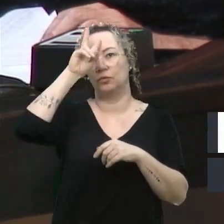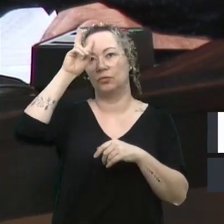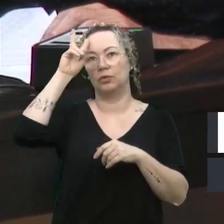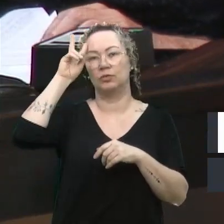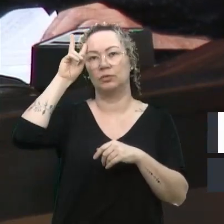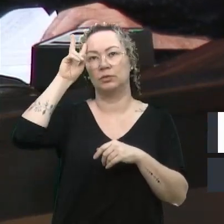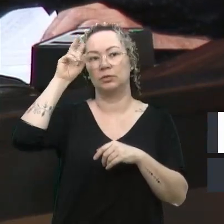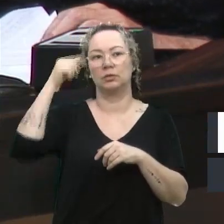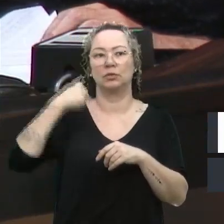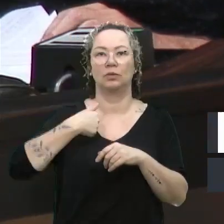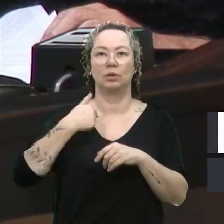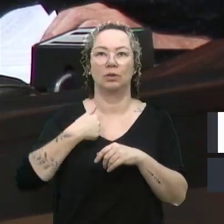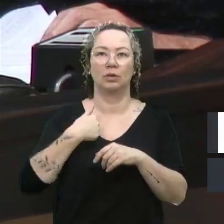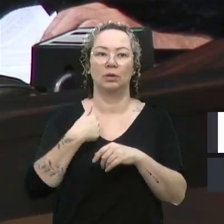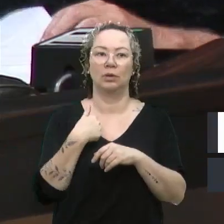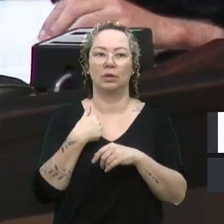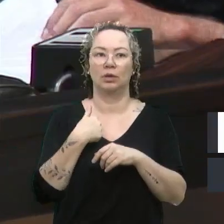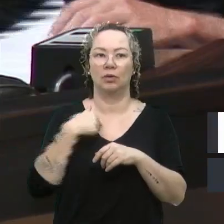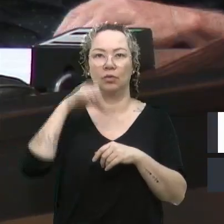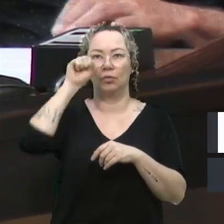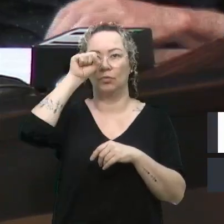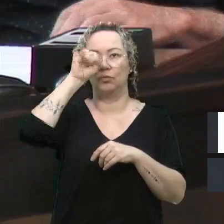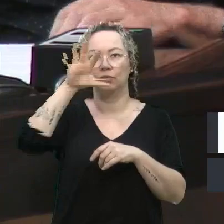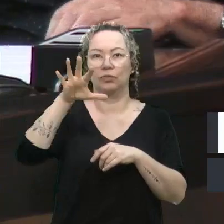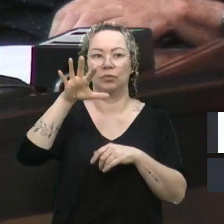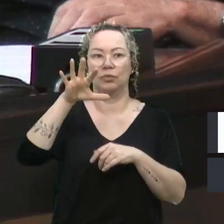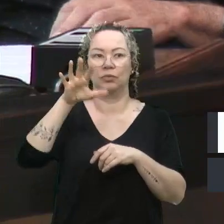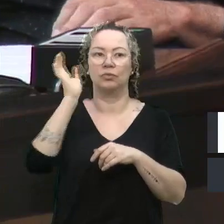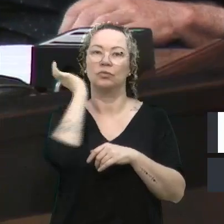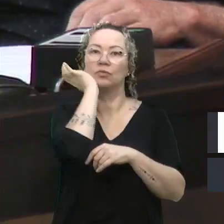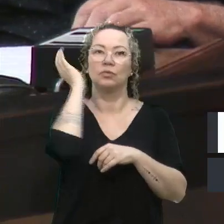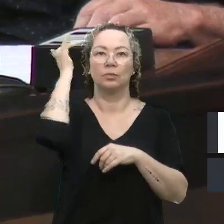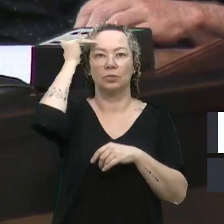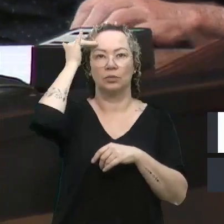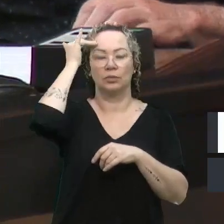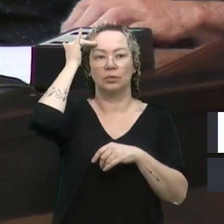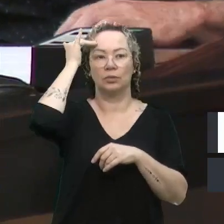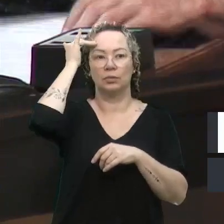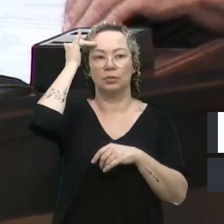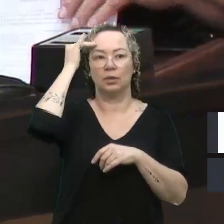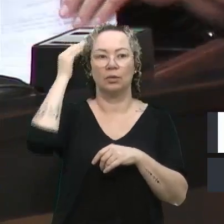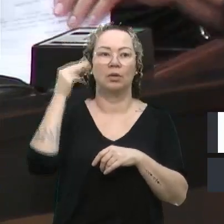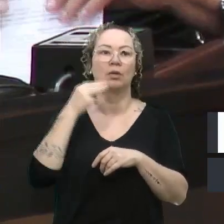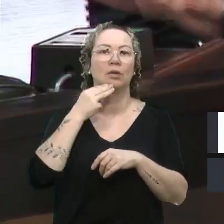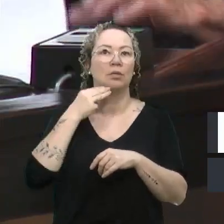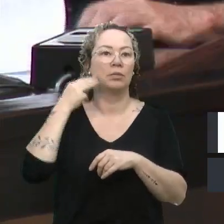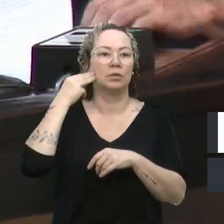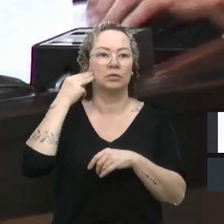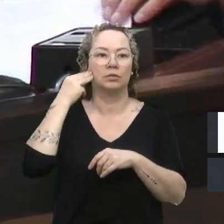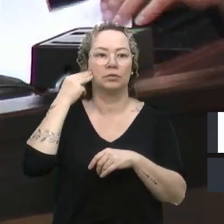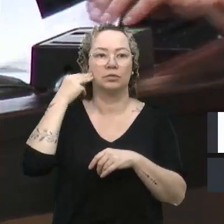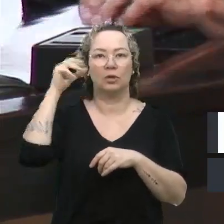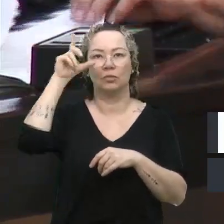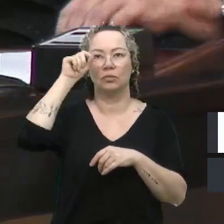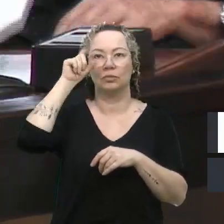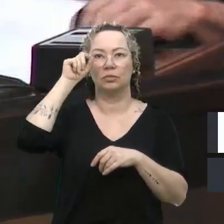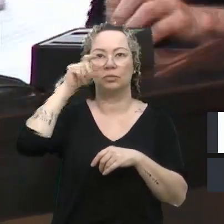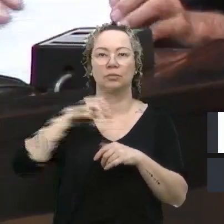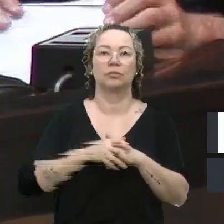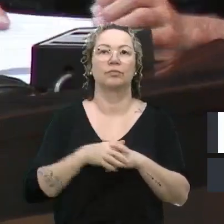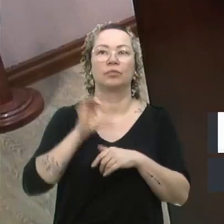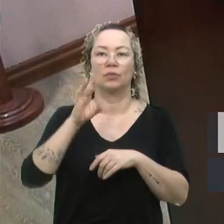este vereador Elisandro Fiuza, Felipe Grêmio-Maier, Marisol Santos e Maurício Scalco. Era isso, senhor